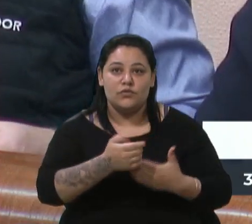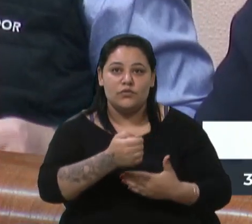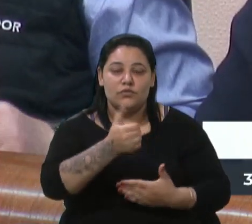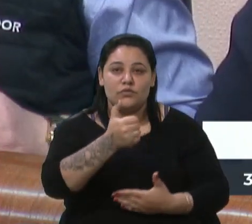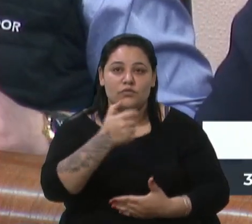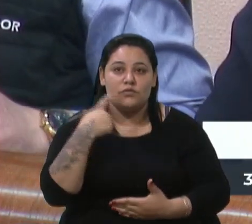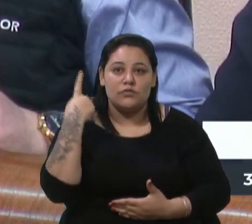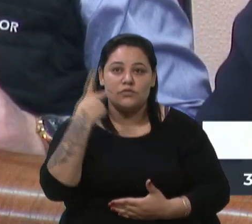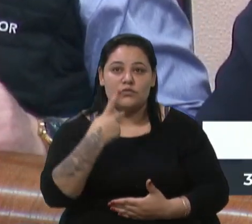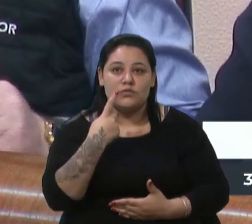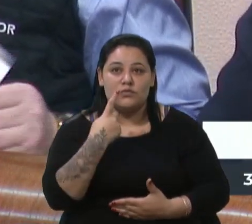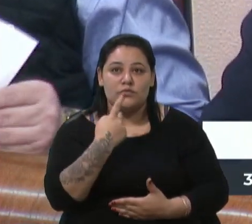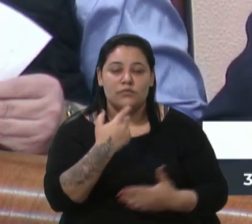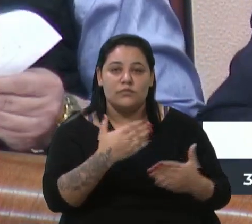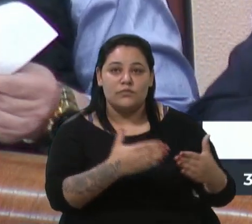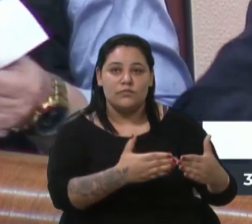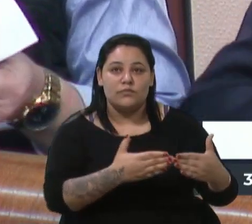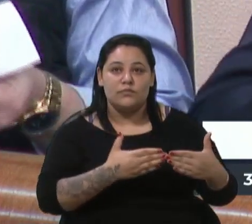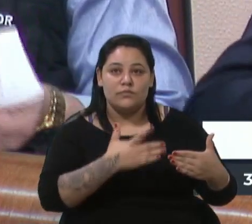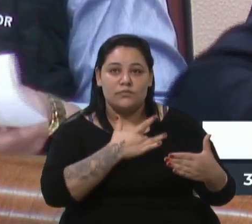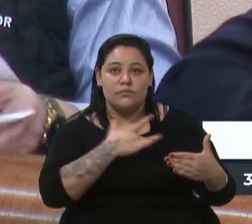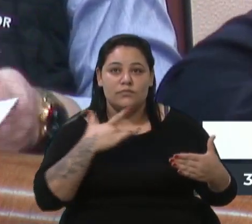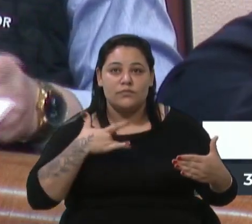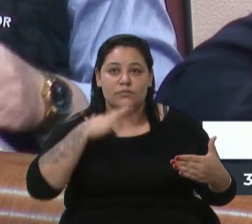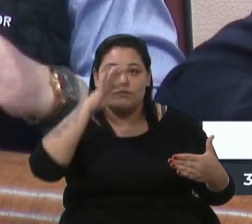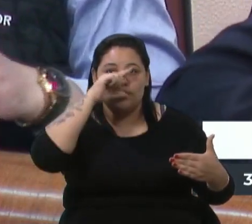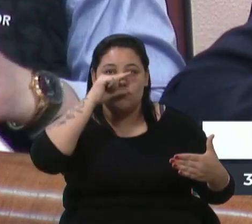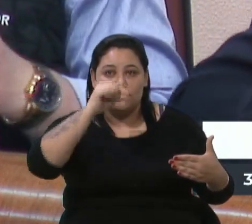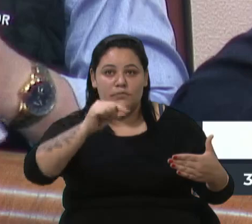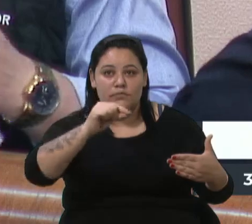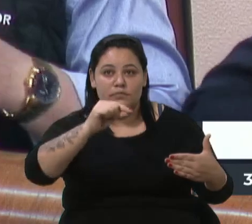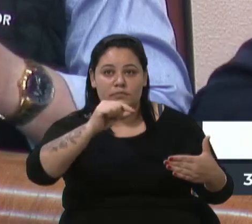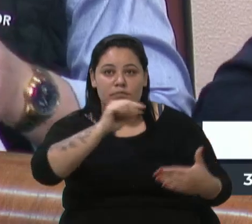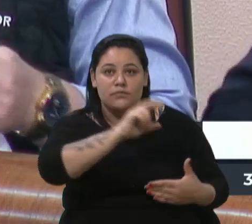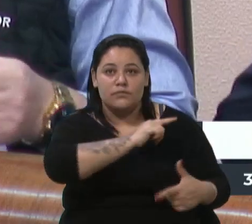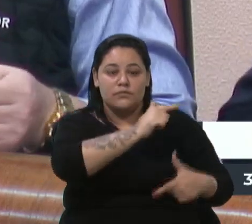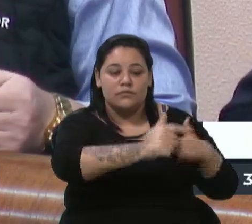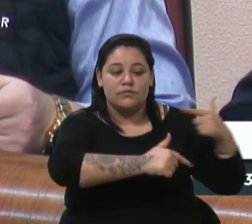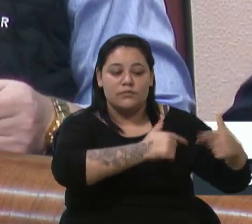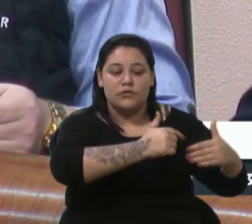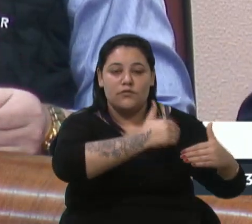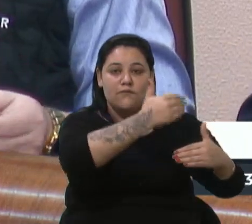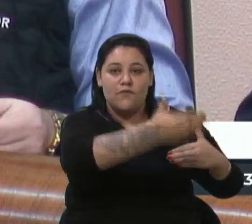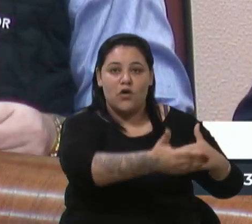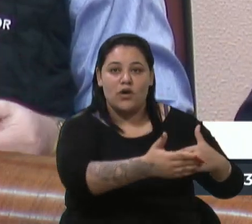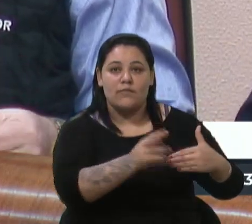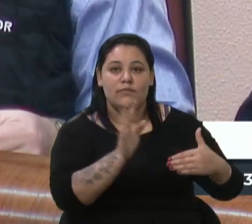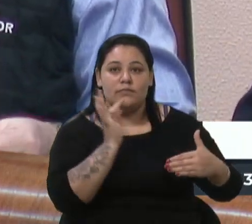Sandro Fantinel e em representação Tatiane Frisso.